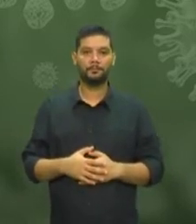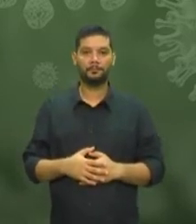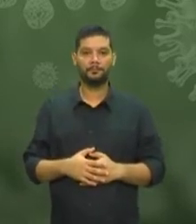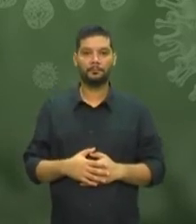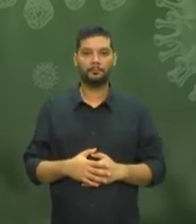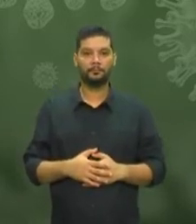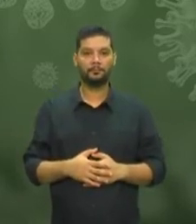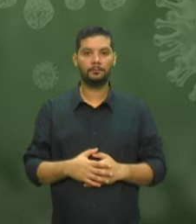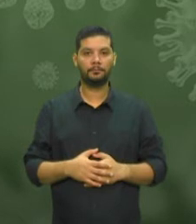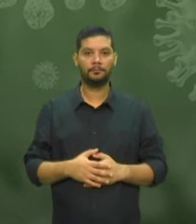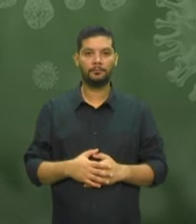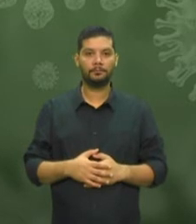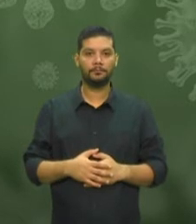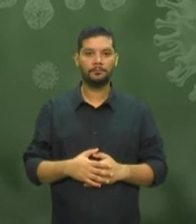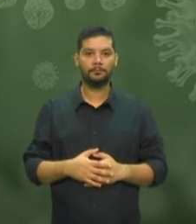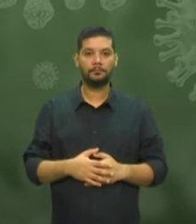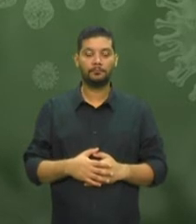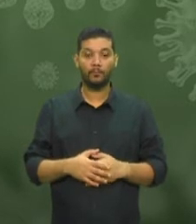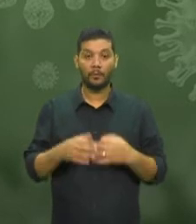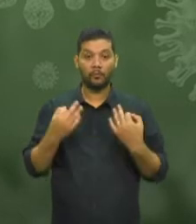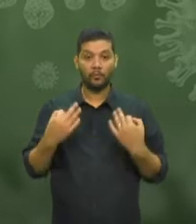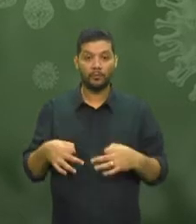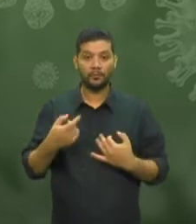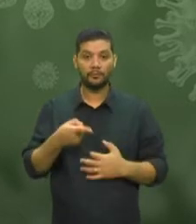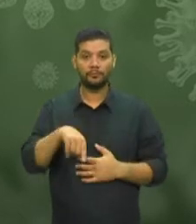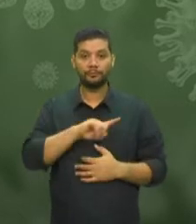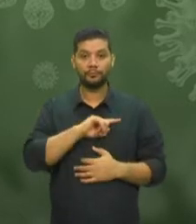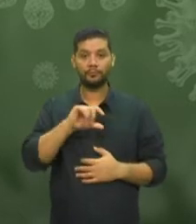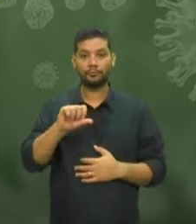24 horas. Até o momento, são